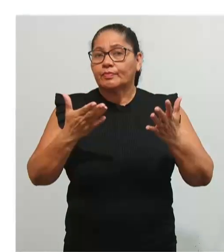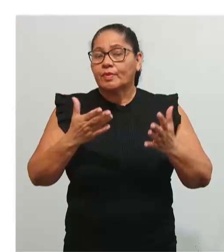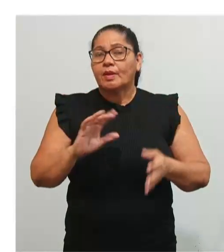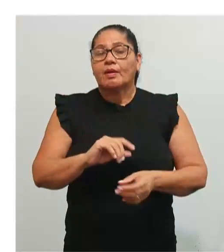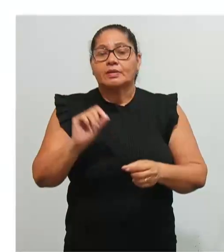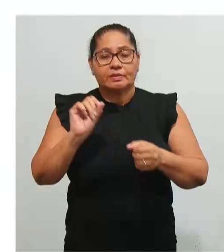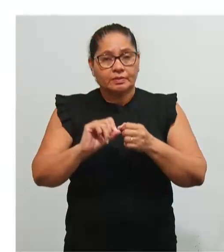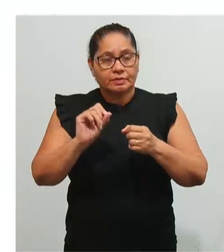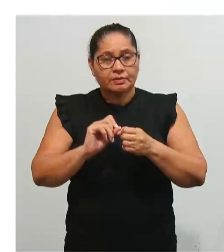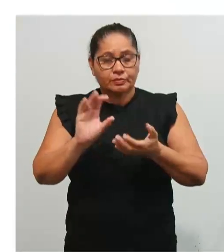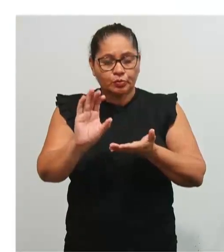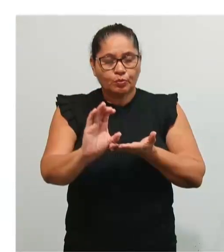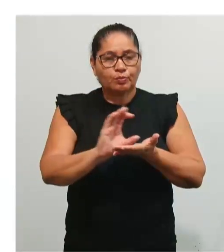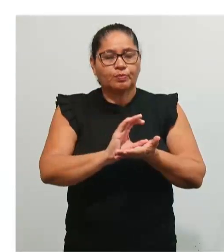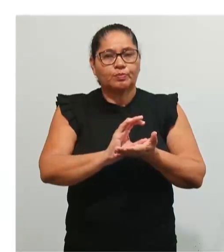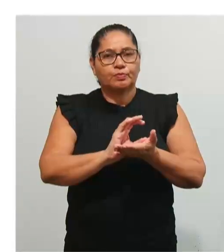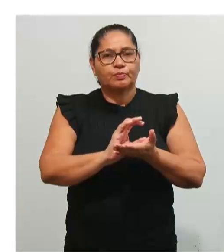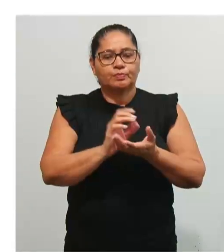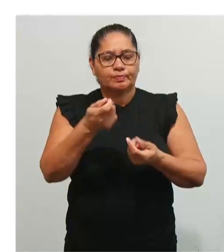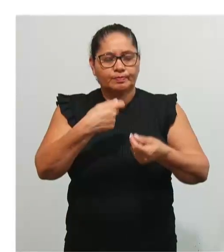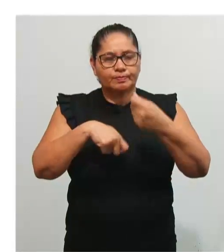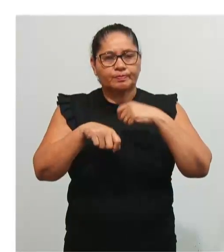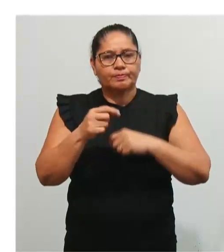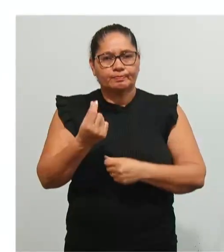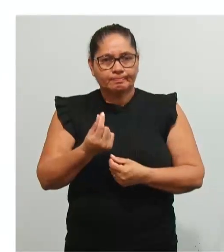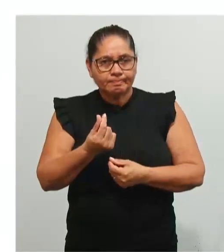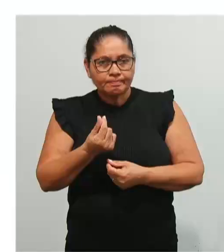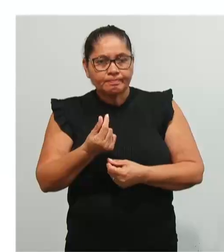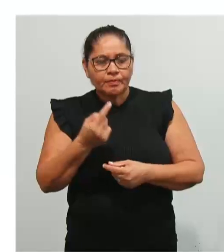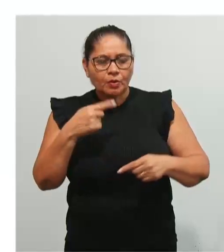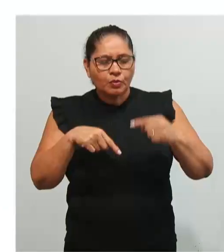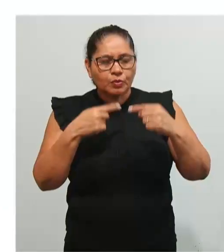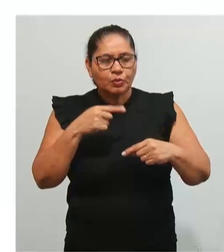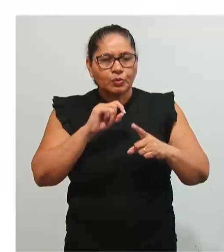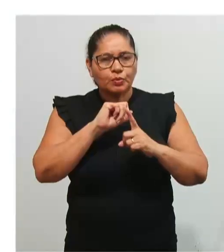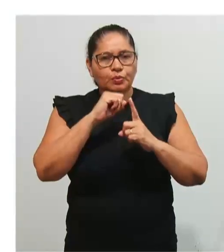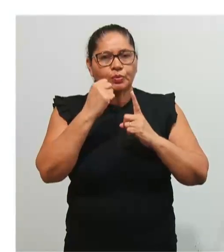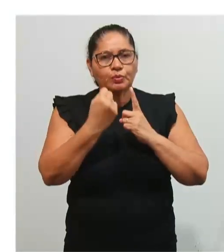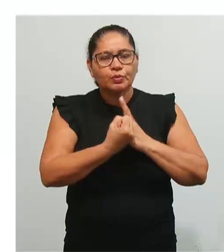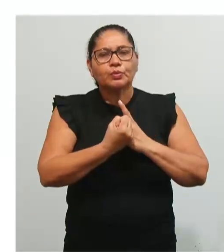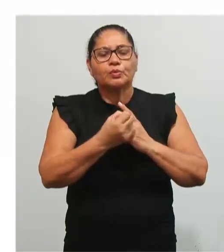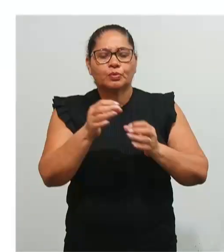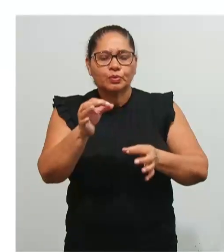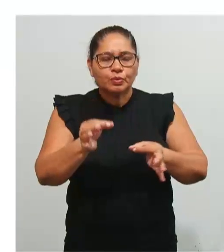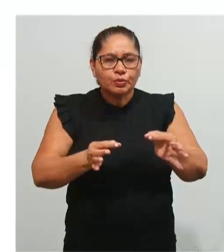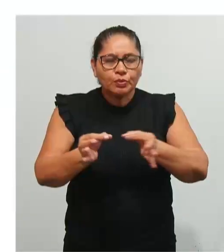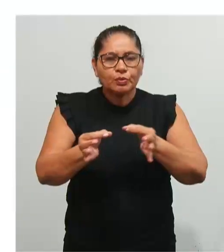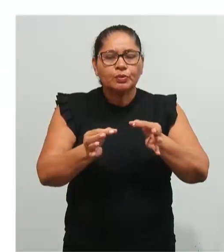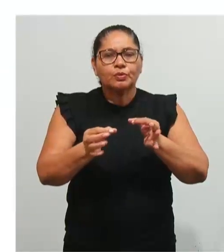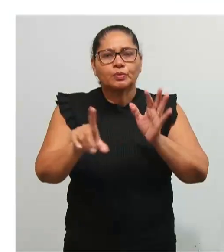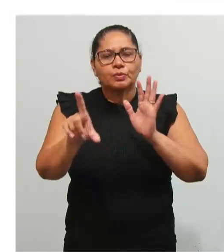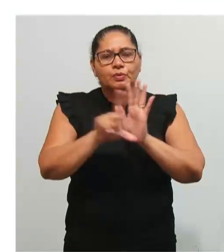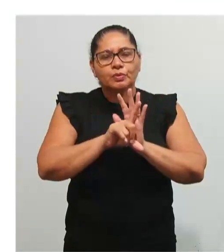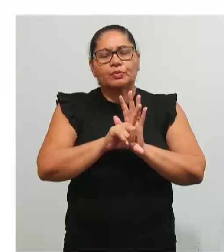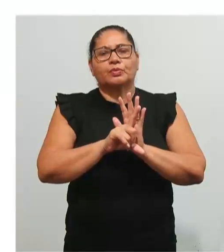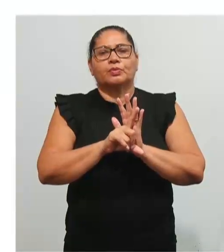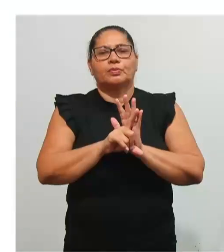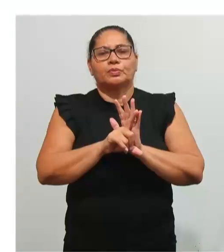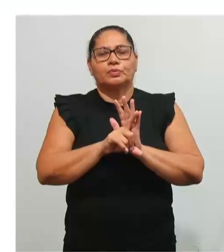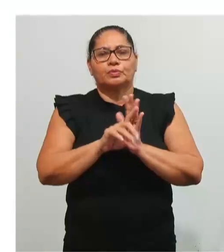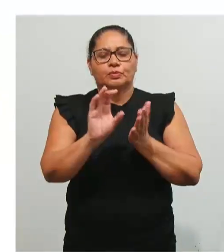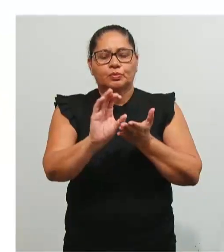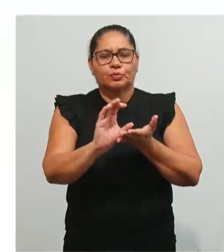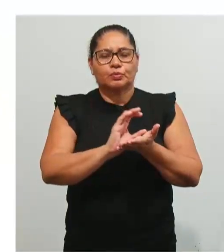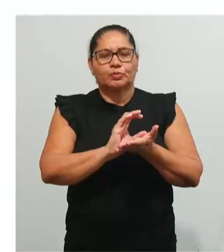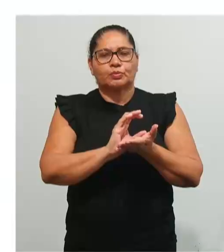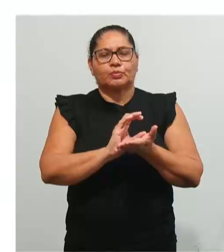execução orçamentária e financeira, e também por meio de discussão com a sociedade dos planos da Lei de Diretrizes Orçamentárias e